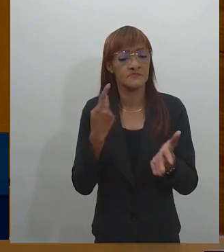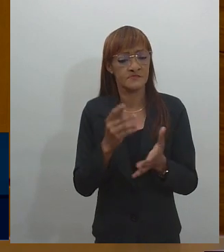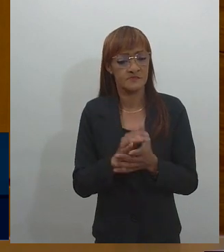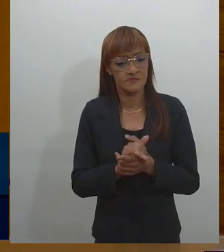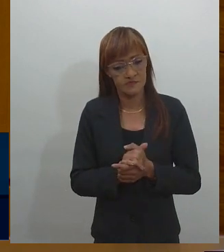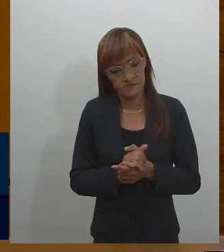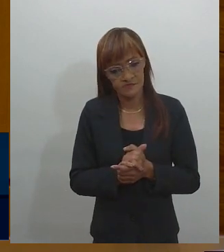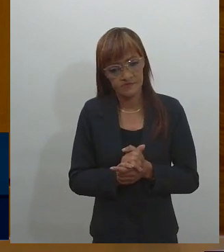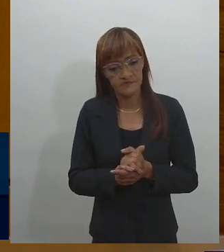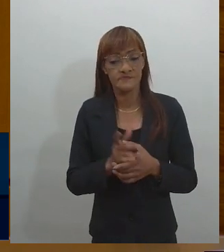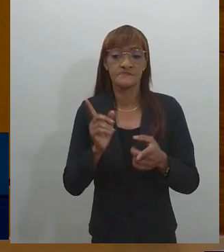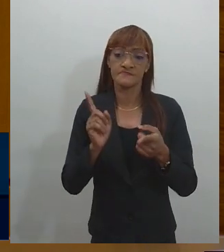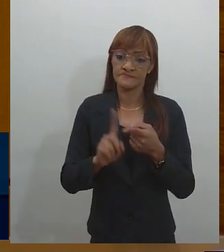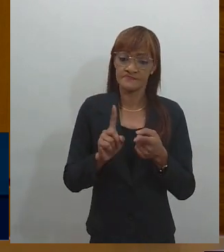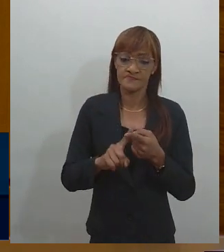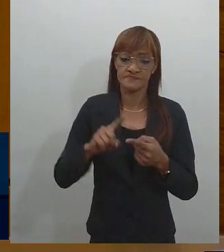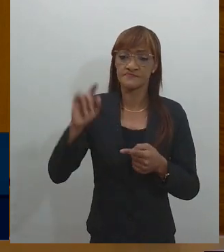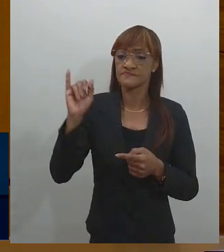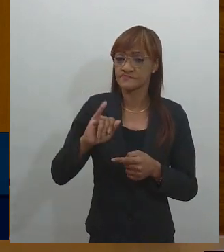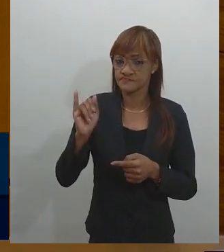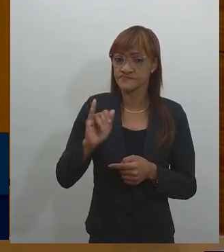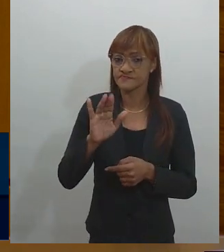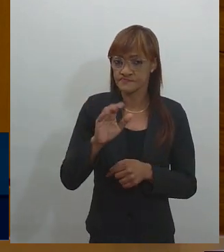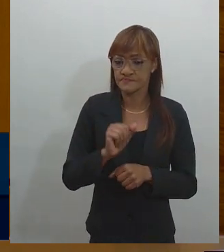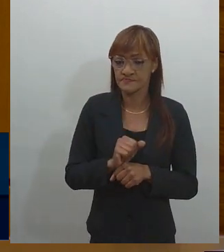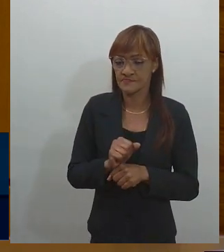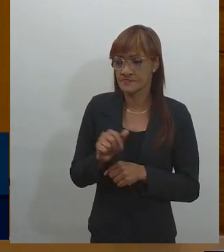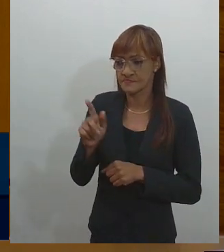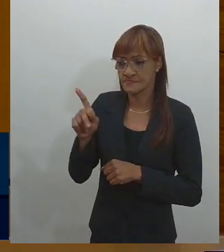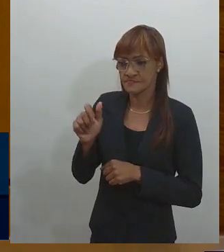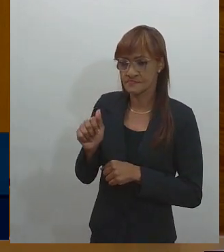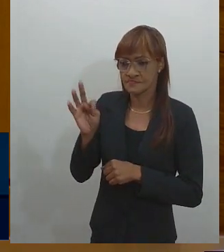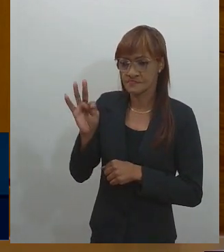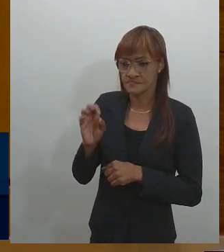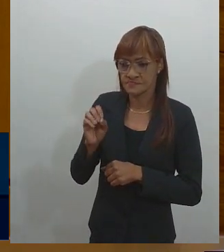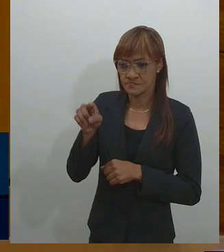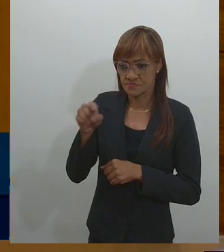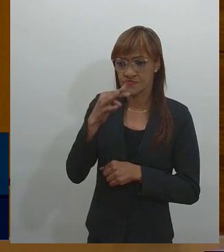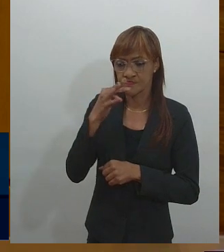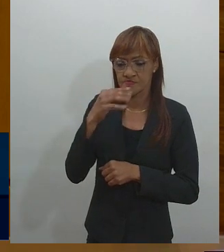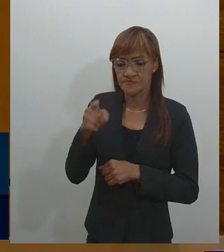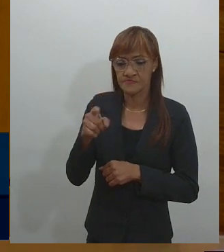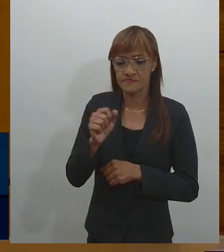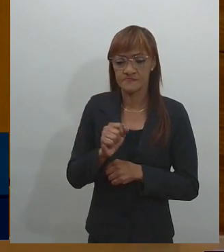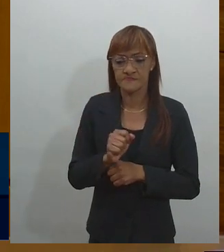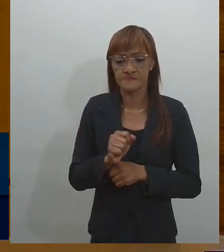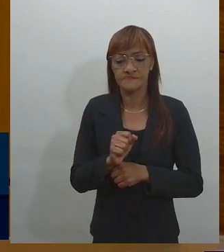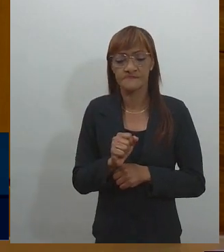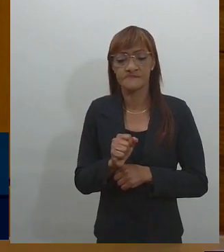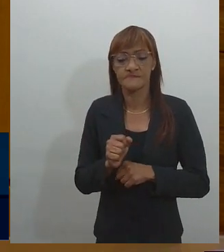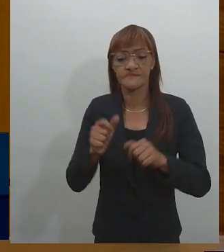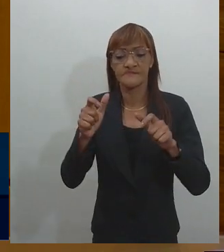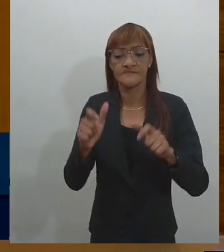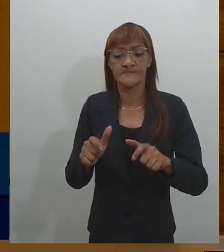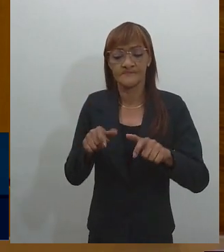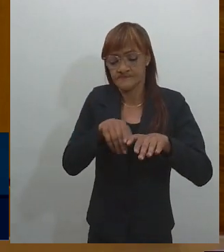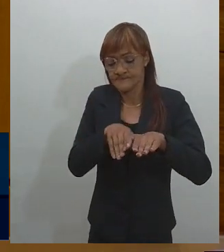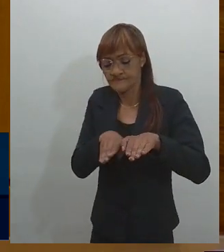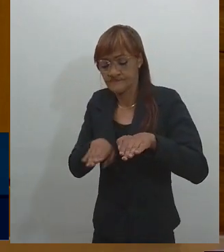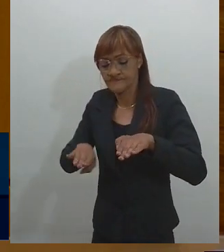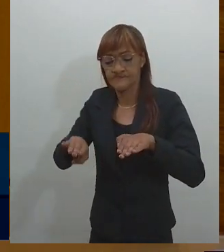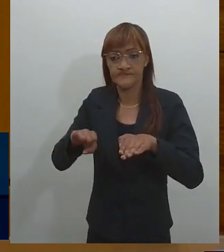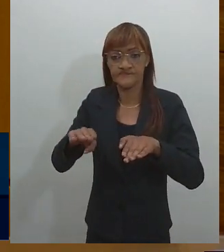deputado Pato, eu acho que você conhece, o senhor conhece essa parte, que é um acesso ali no Rodoanel. Quem vem de Umbaúba e se quiser ir